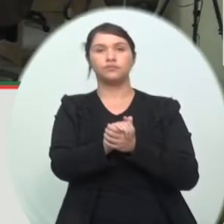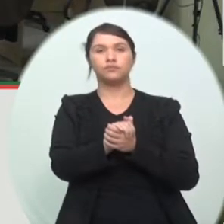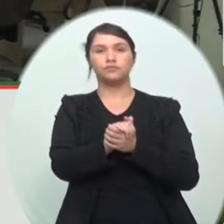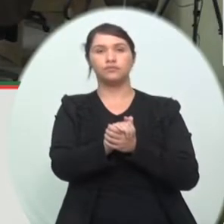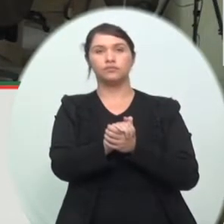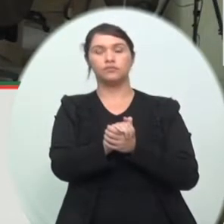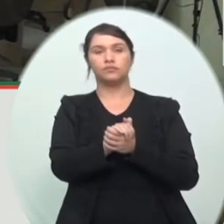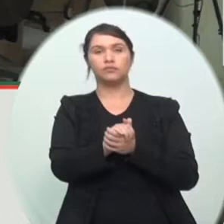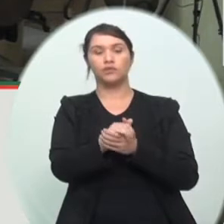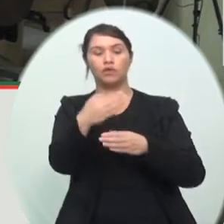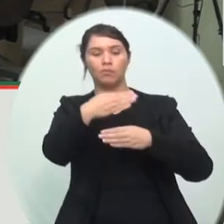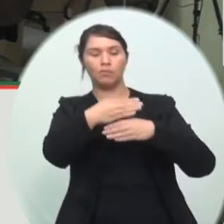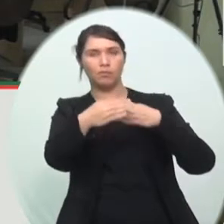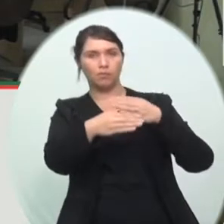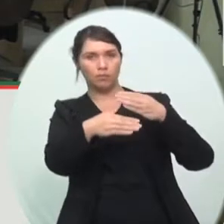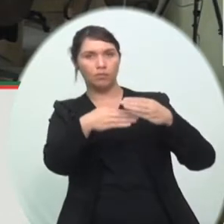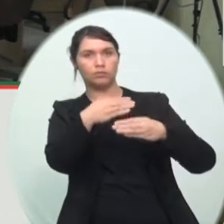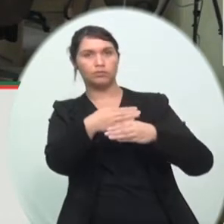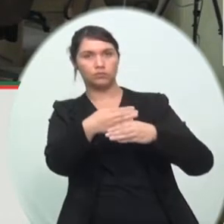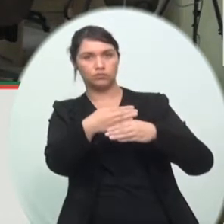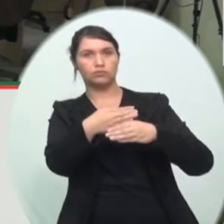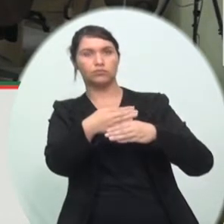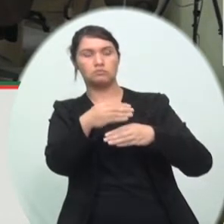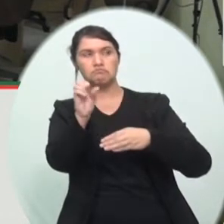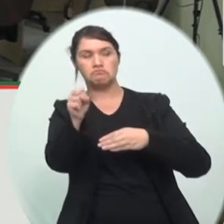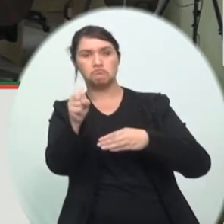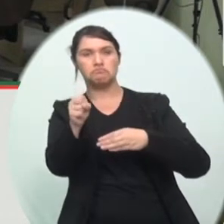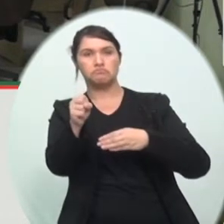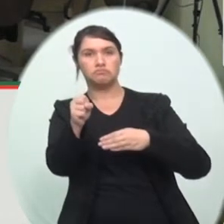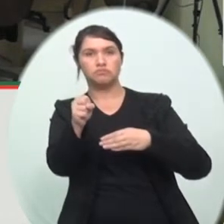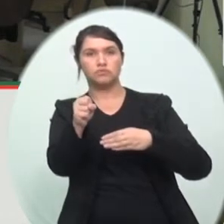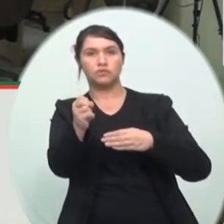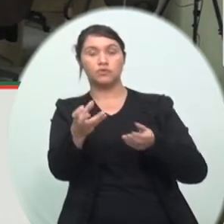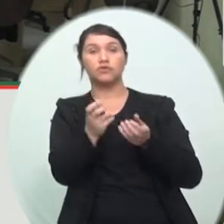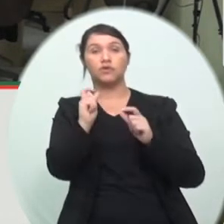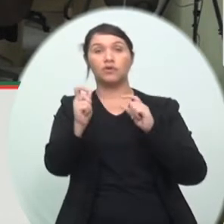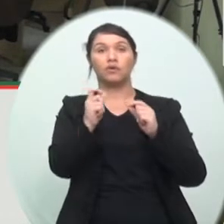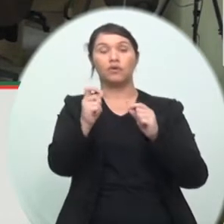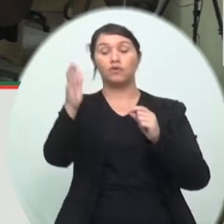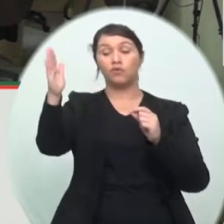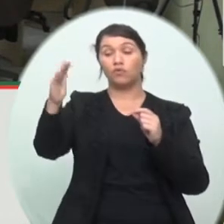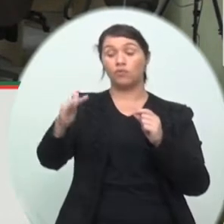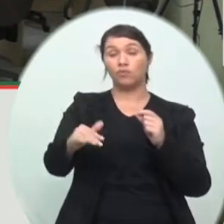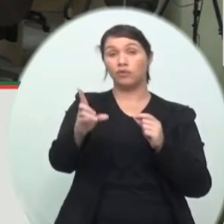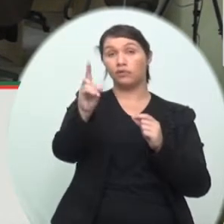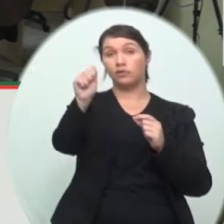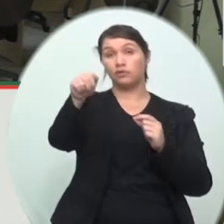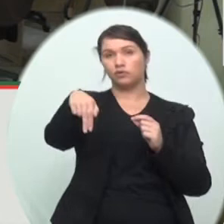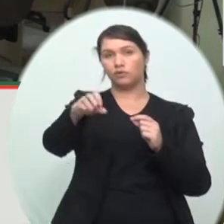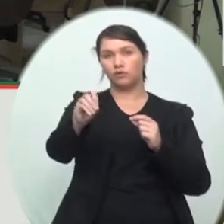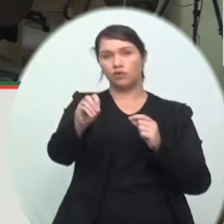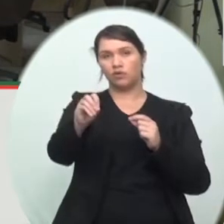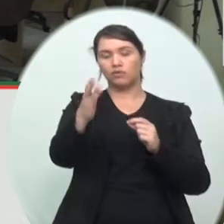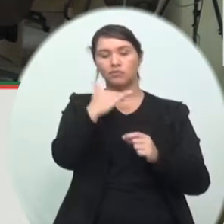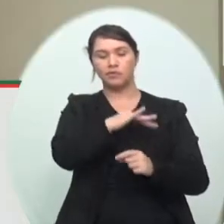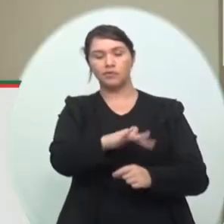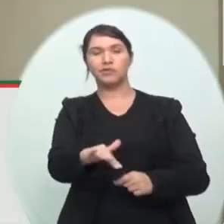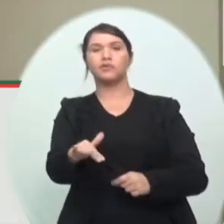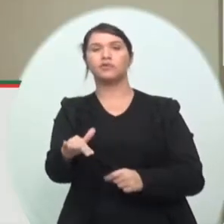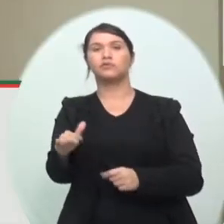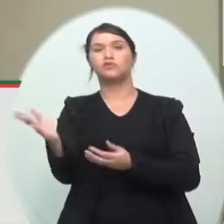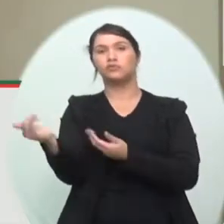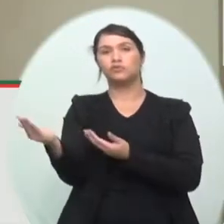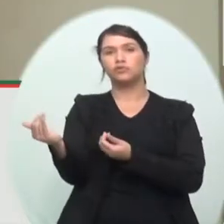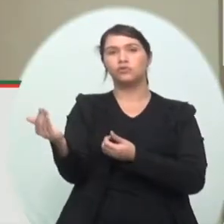uma grande obra que vem trazer aquilo que a gente chama de redução de danos para as crianças e adolescentes daquela região do